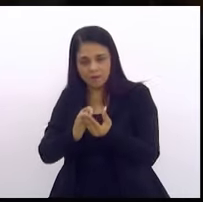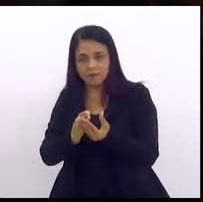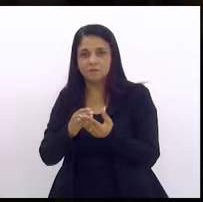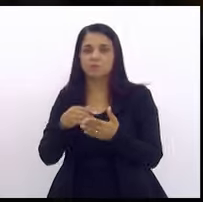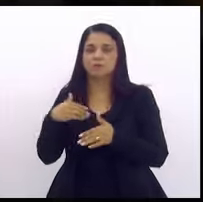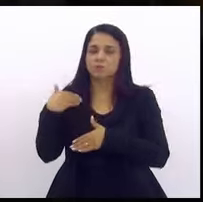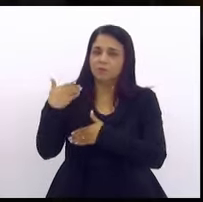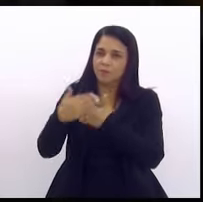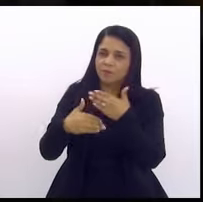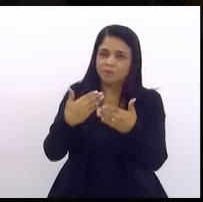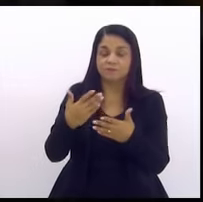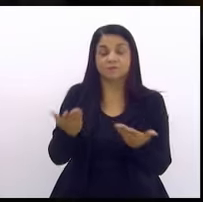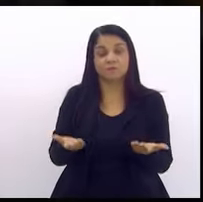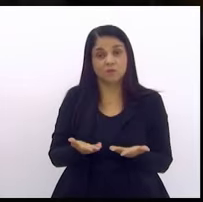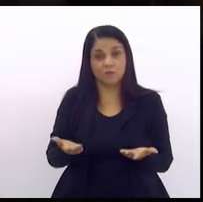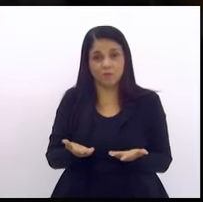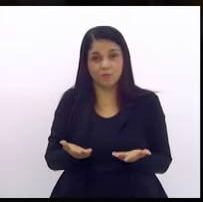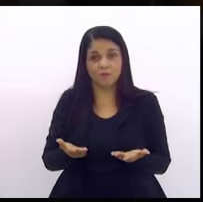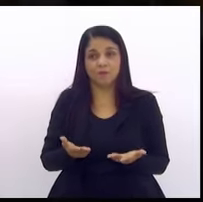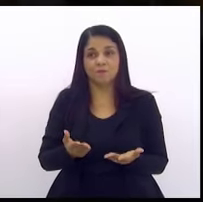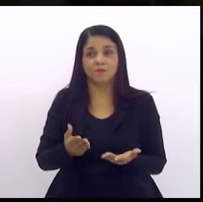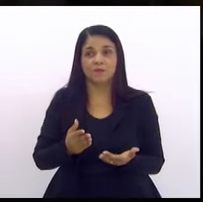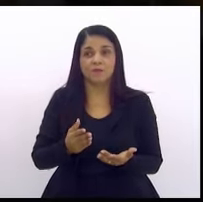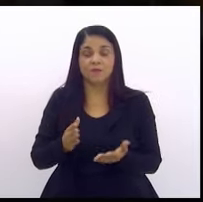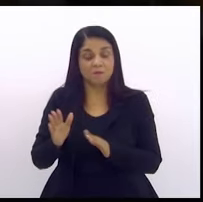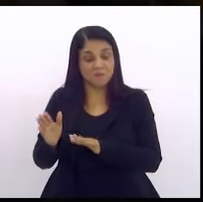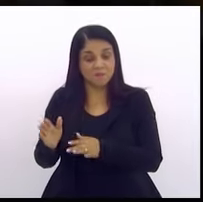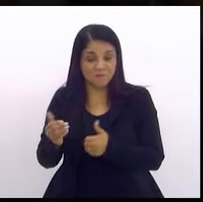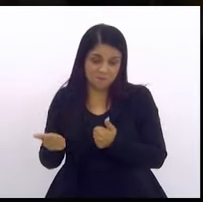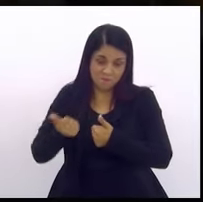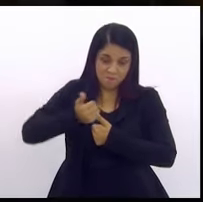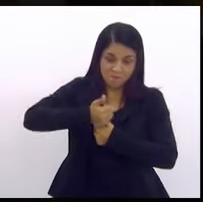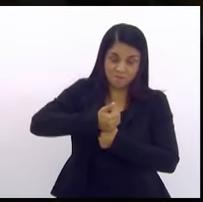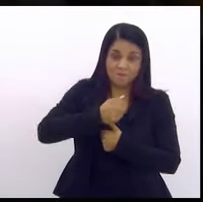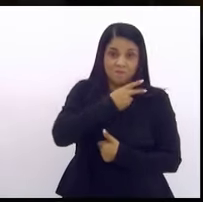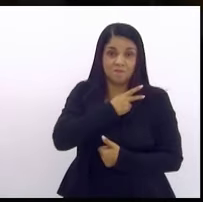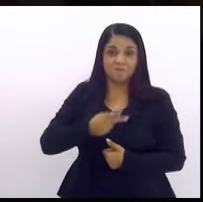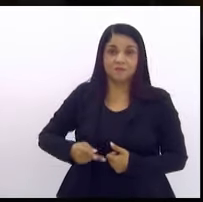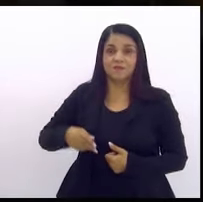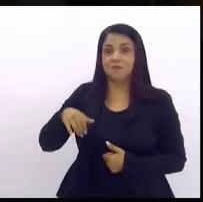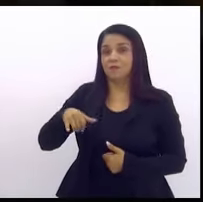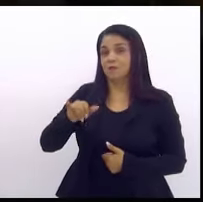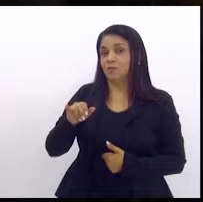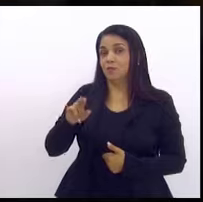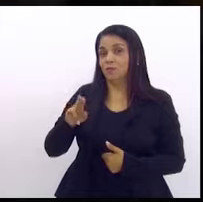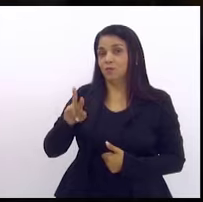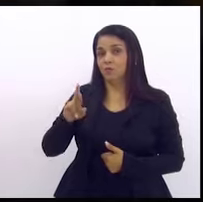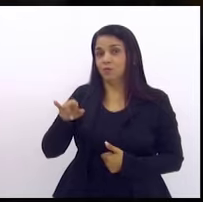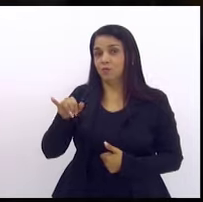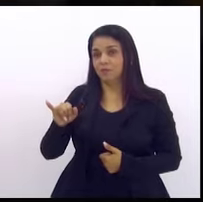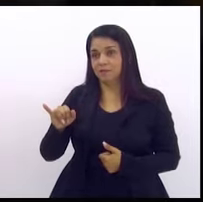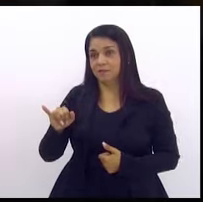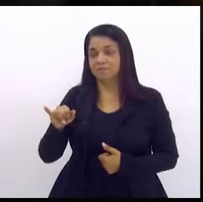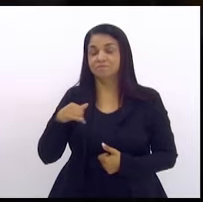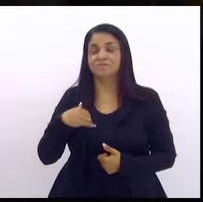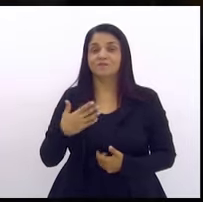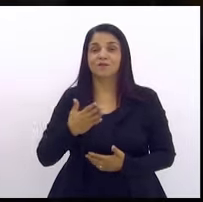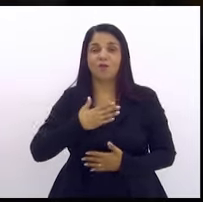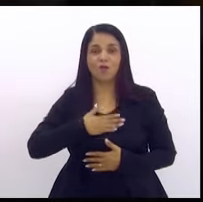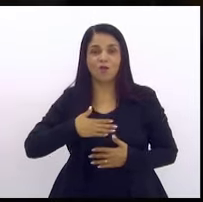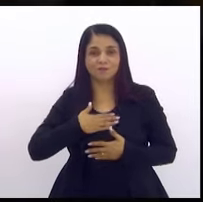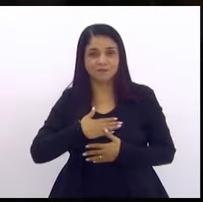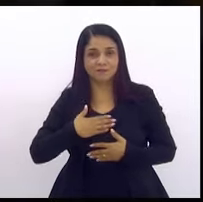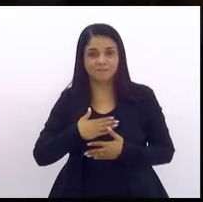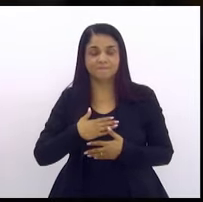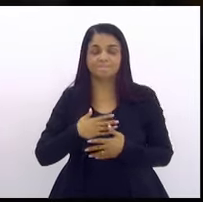senhor presidente, agora mudou nosso presidente, senhor Yuri, gostaria também de trazer um assunto